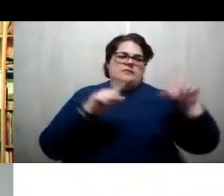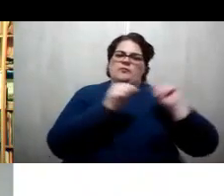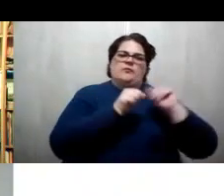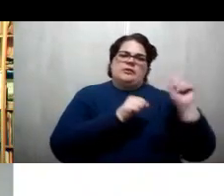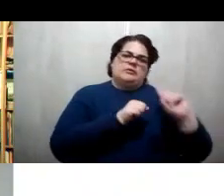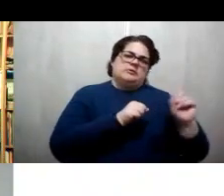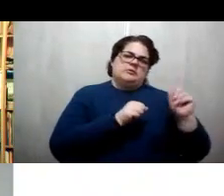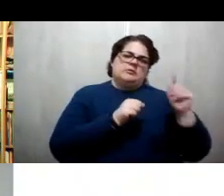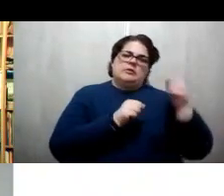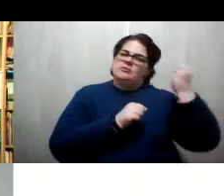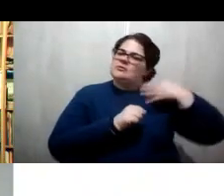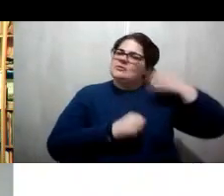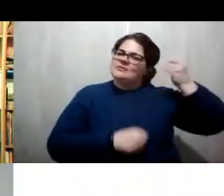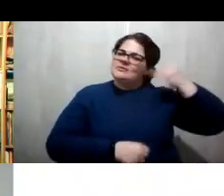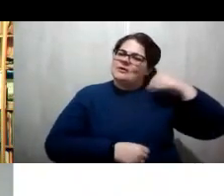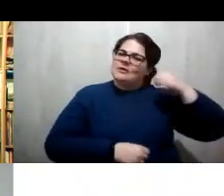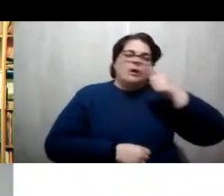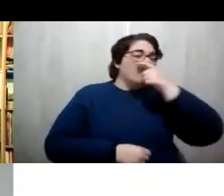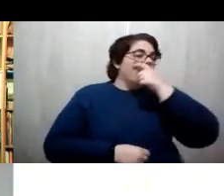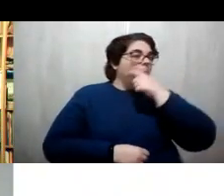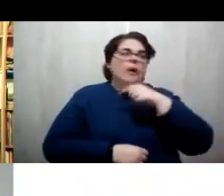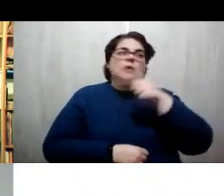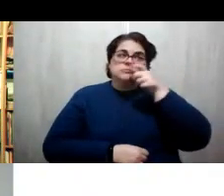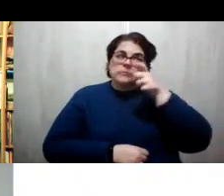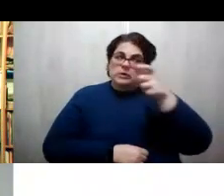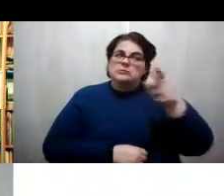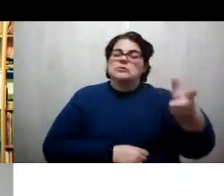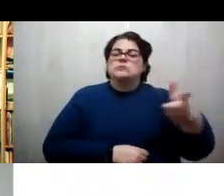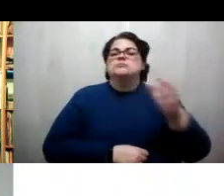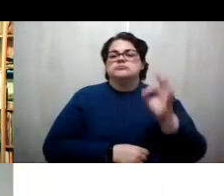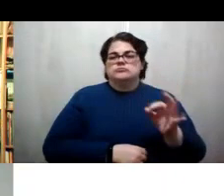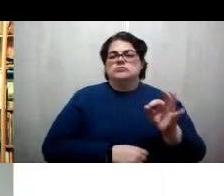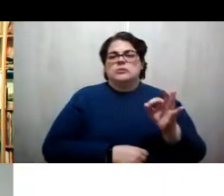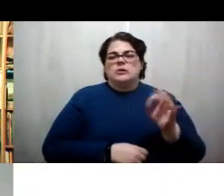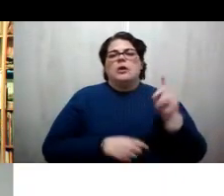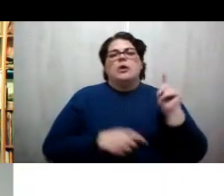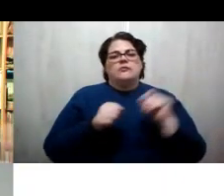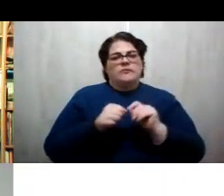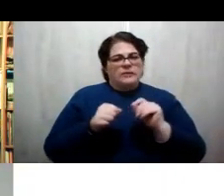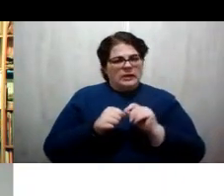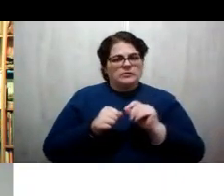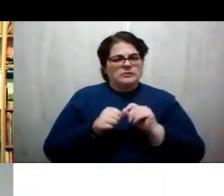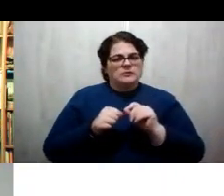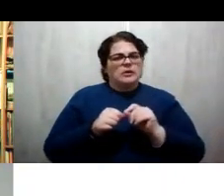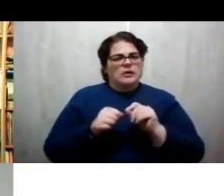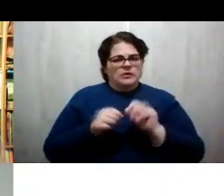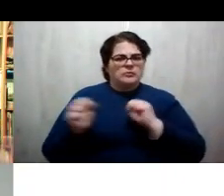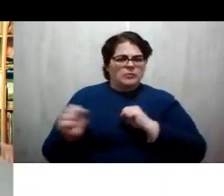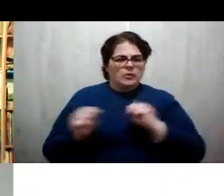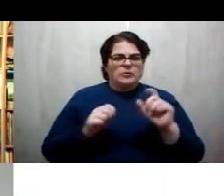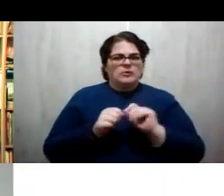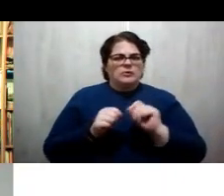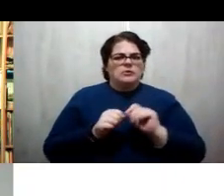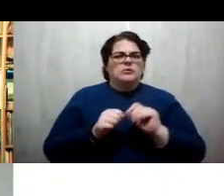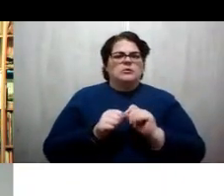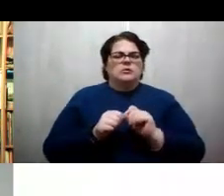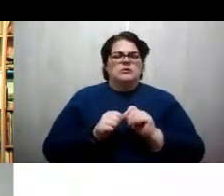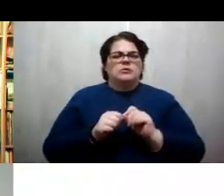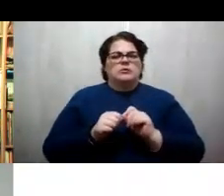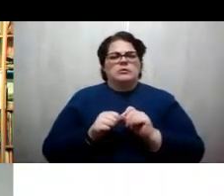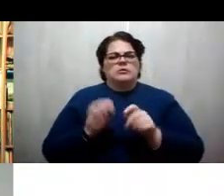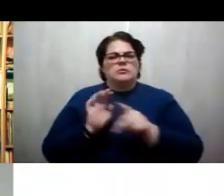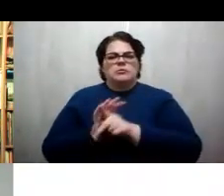não houve. Eu acho que seria interessantíssimo se pudesse ter a audiodescrição pelo canal alternativo de áudio